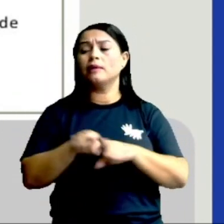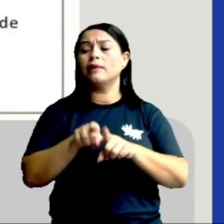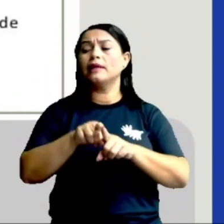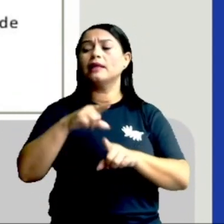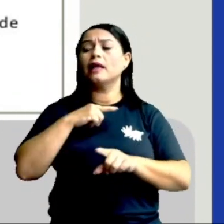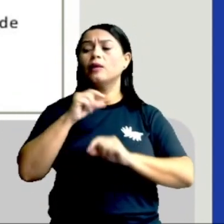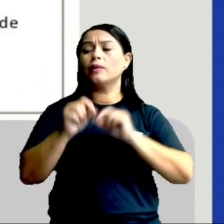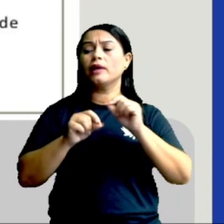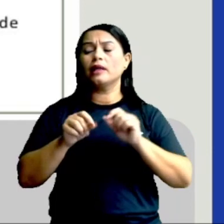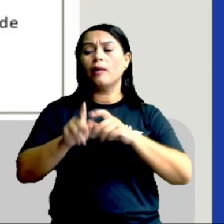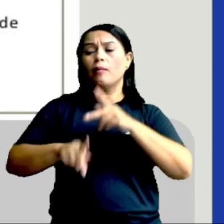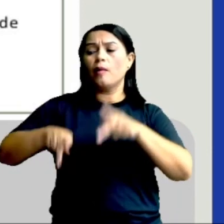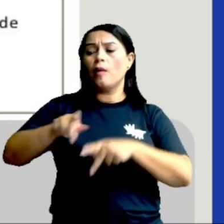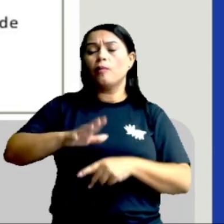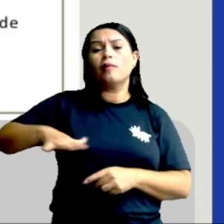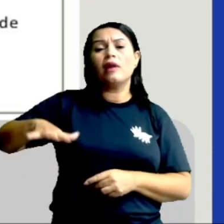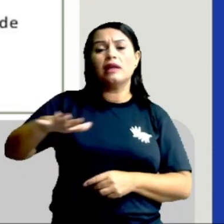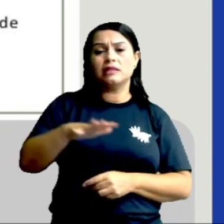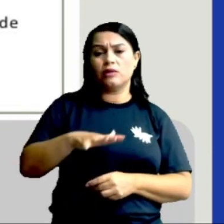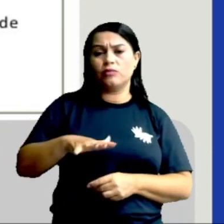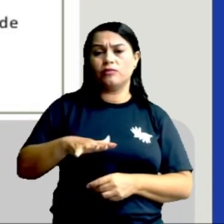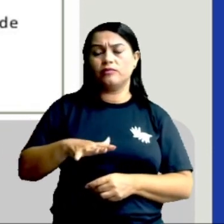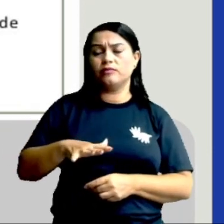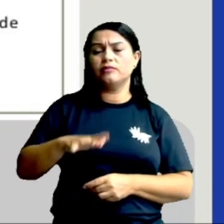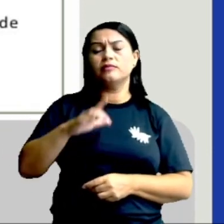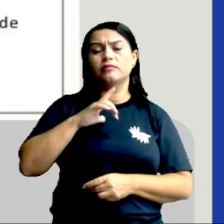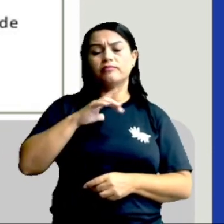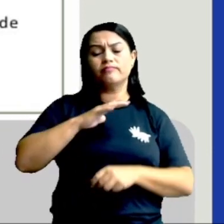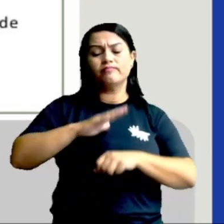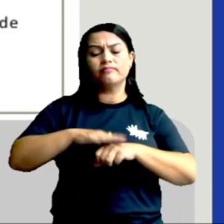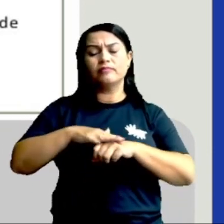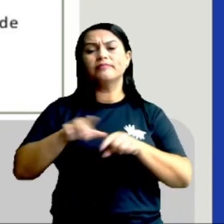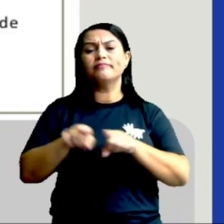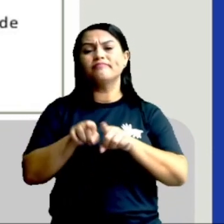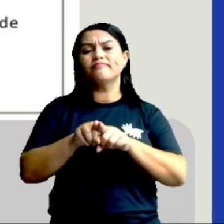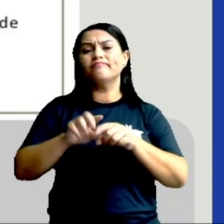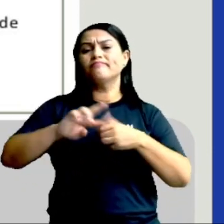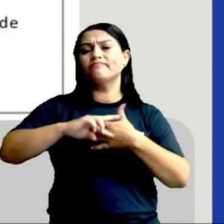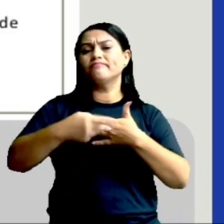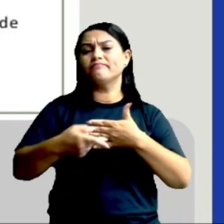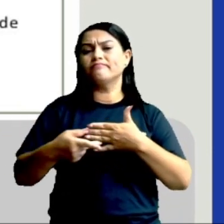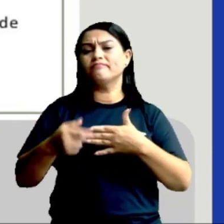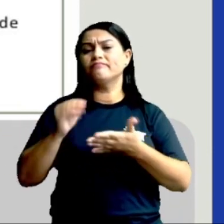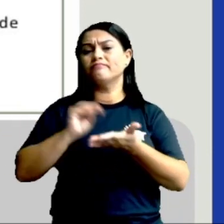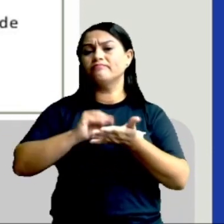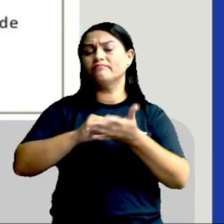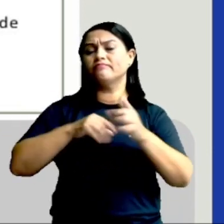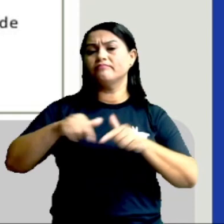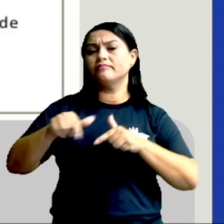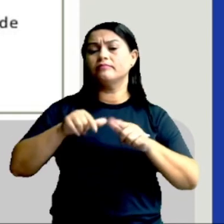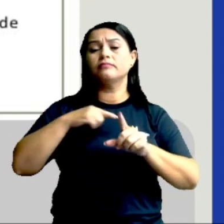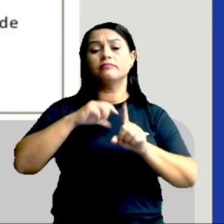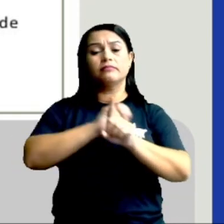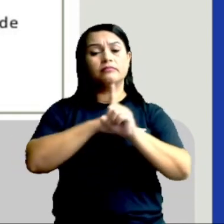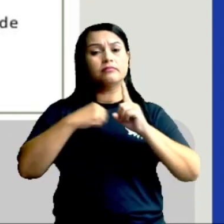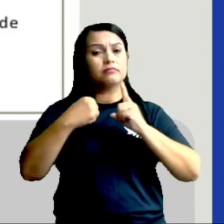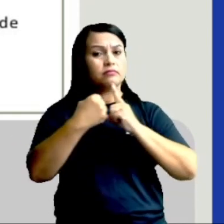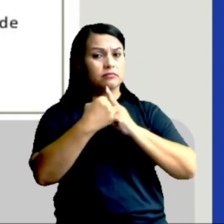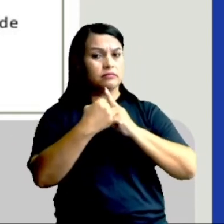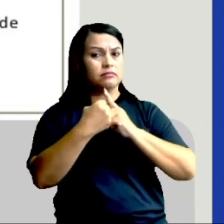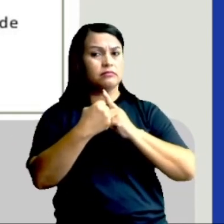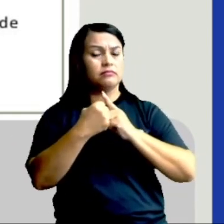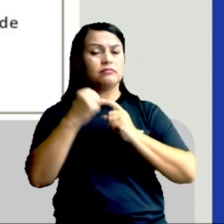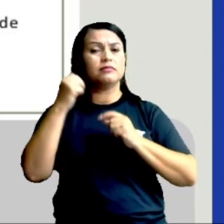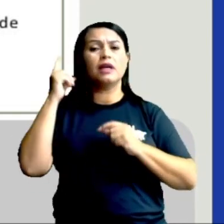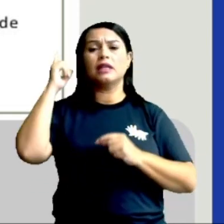e também, consequentemente, aumenta o desemprego. A questão social tem a